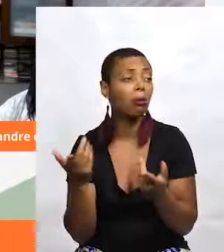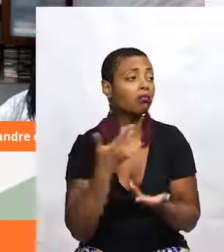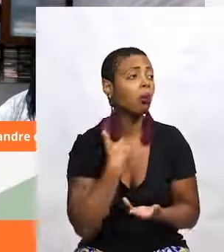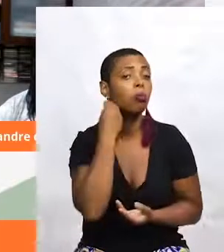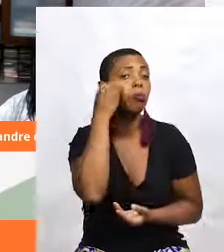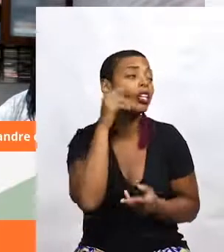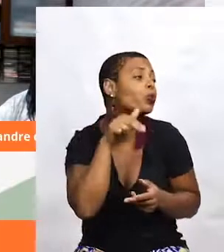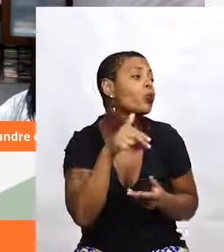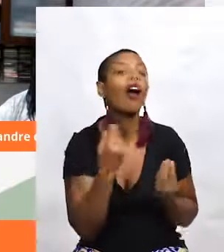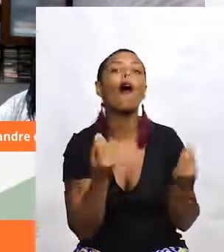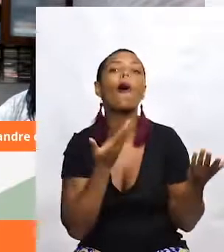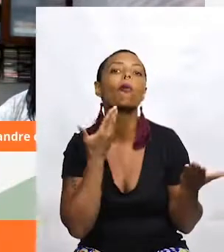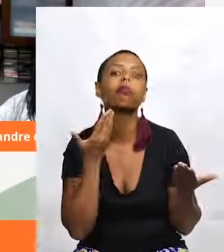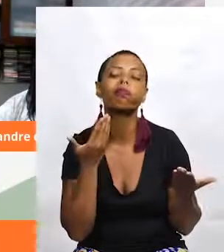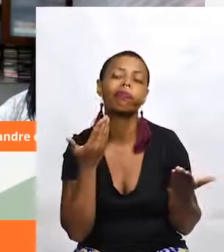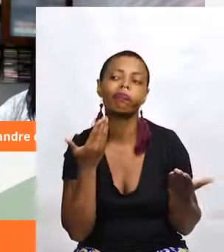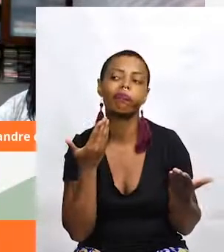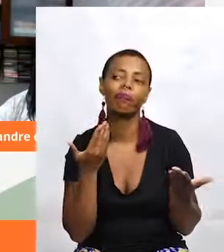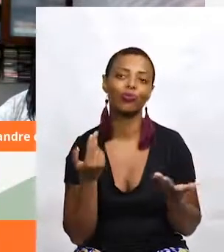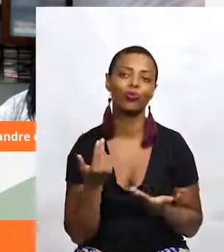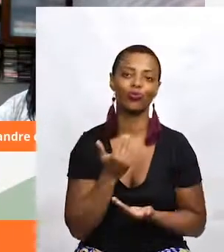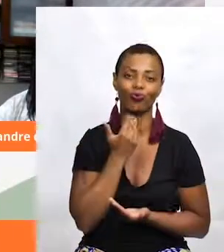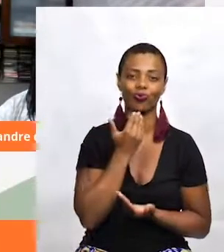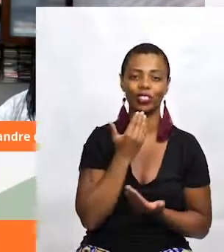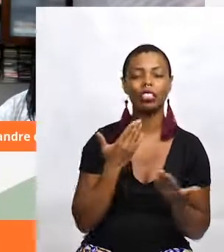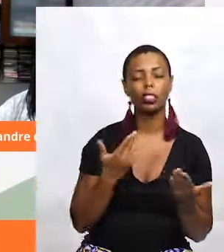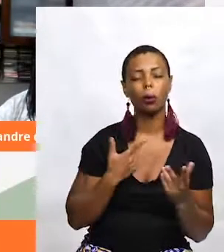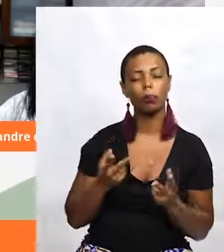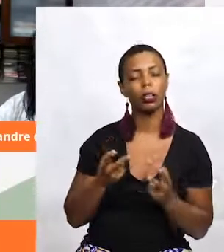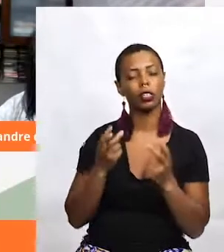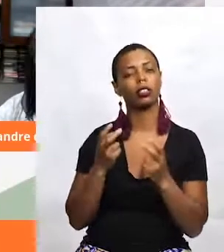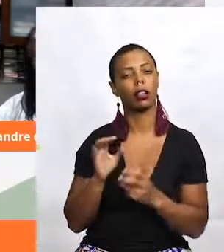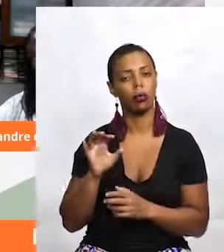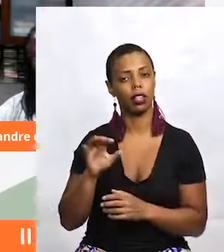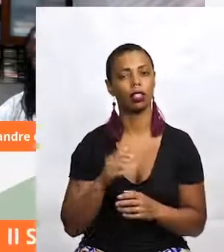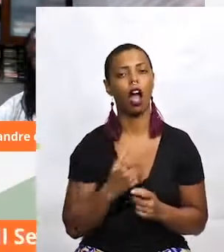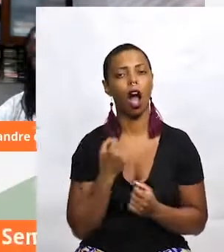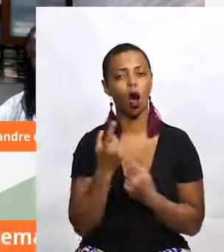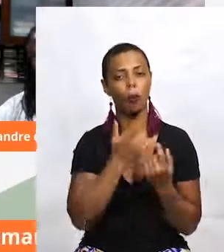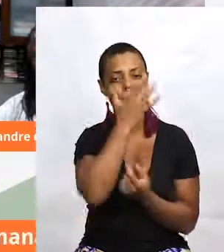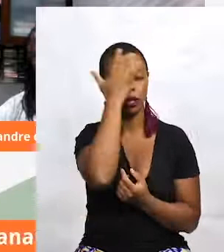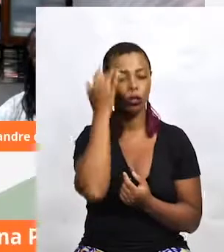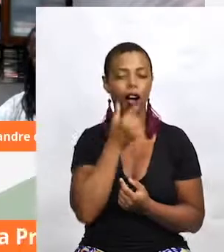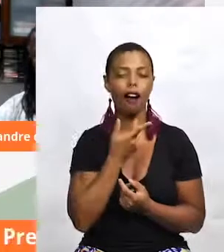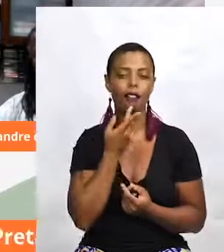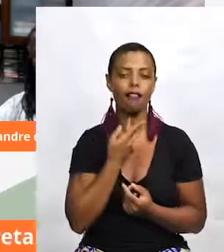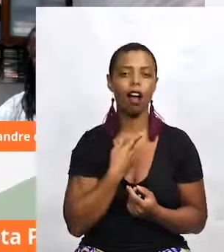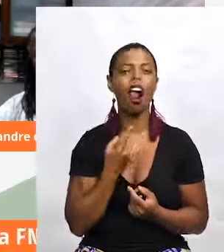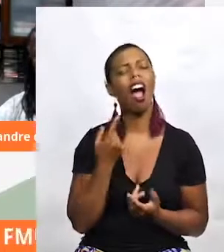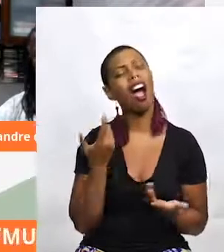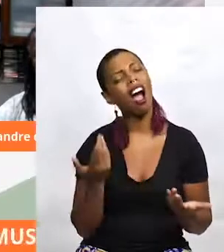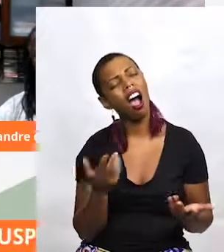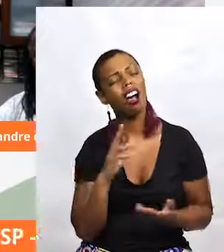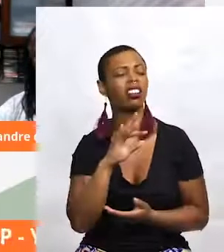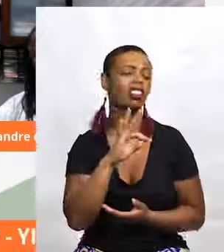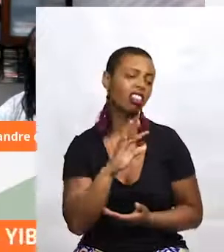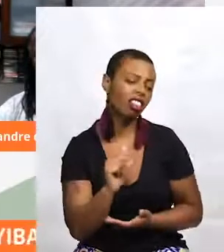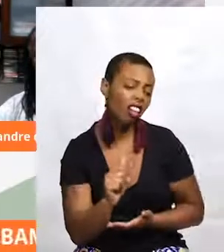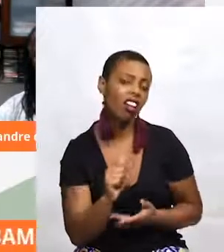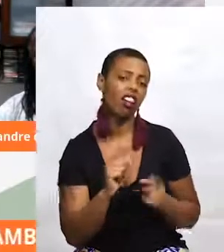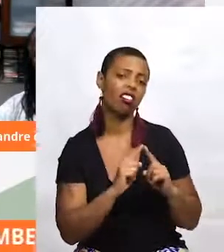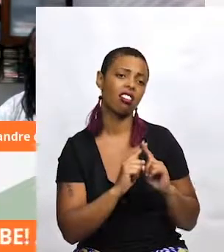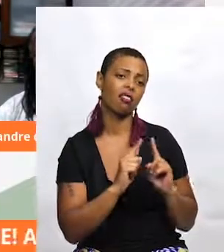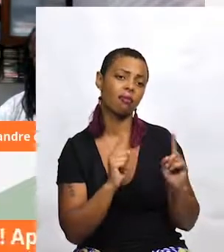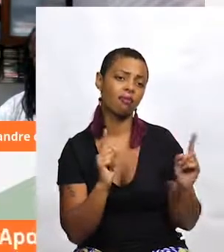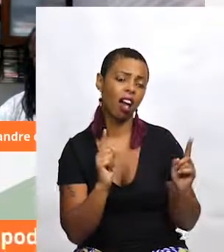Basicamente isso. E hoje eu percebo muito isso, né? Às vezes as pessoas falam assim para mim, mas veja, Rita, o que o